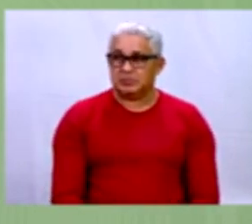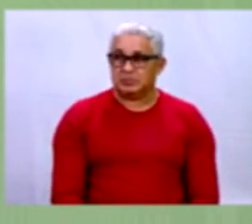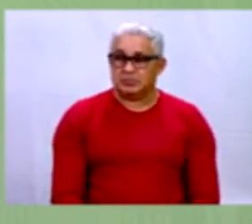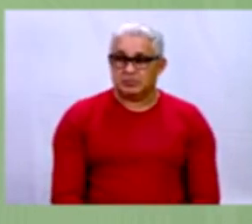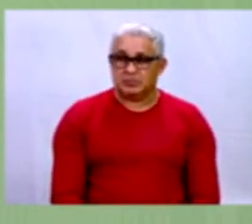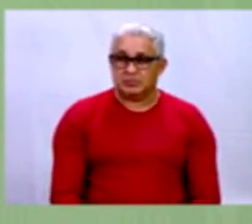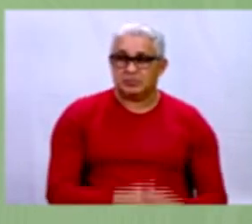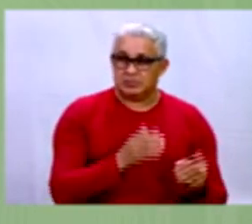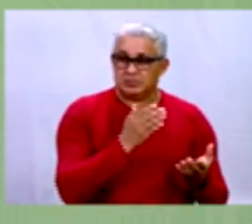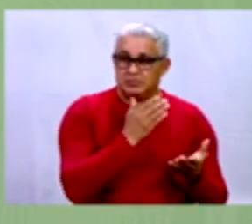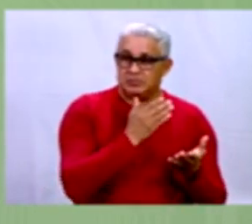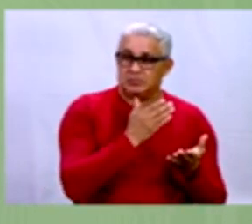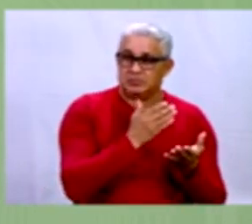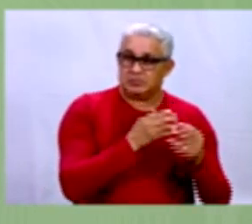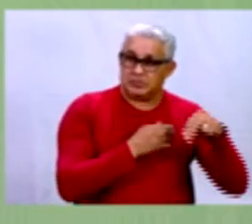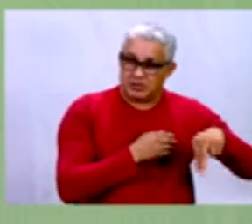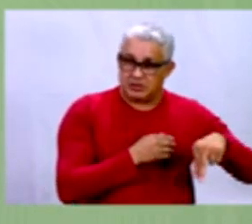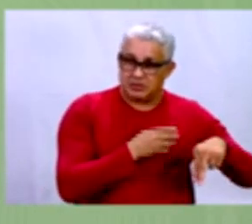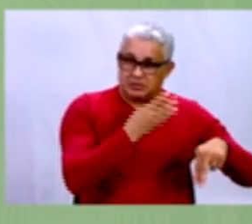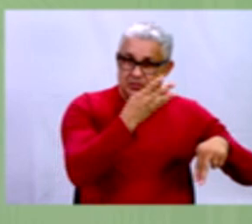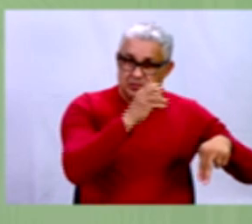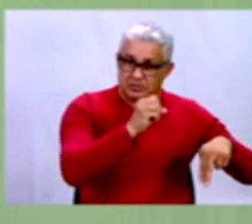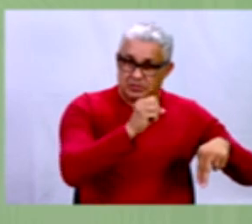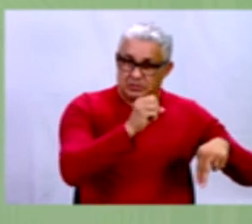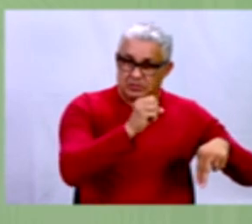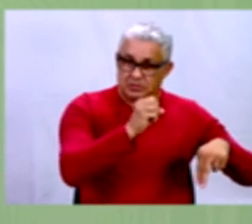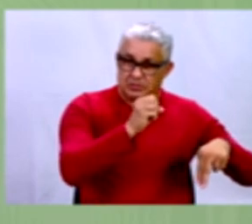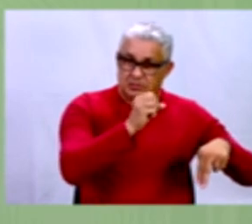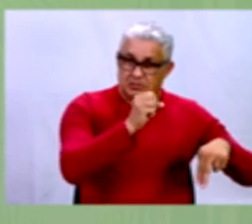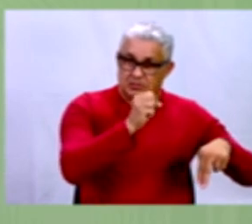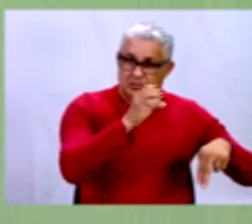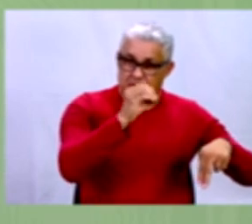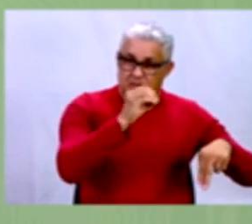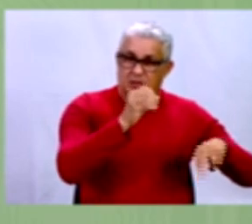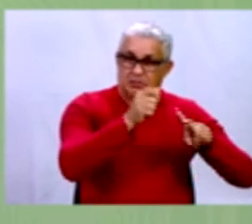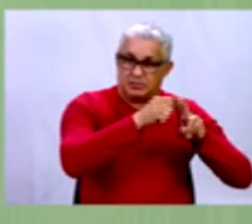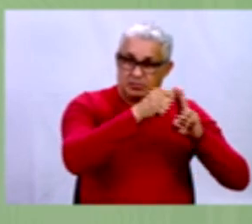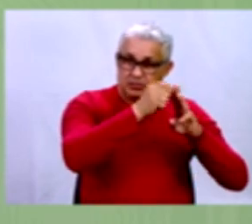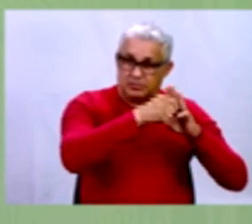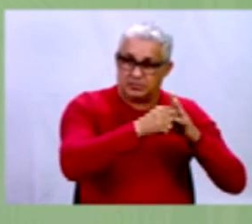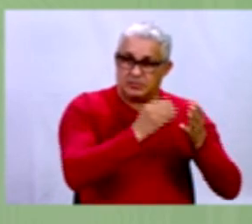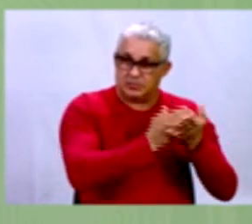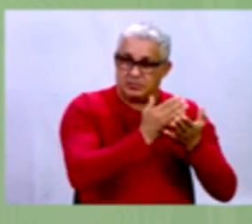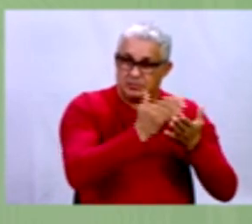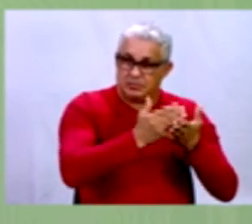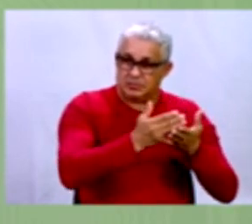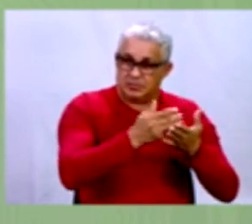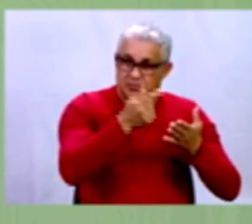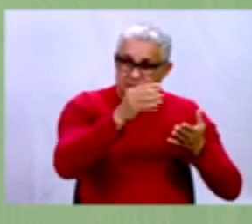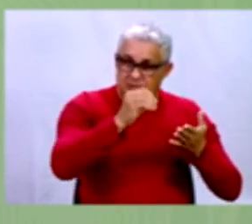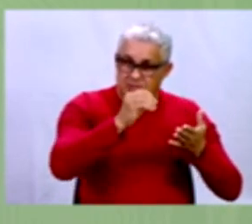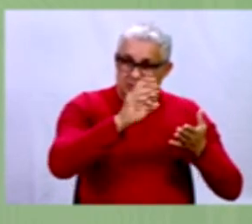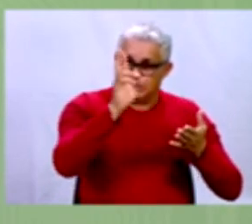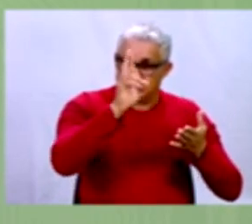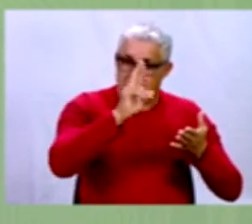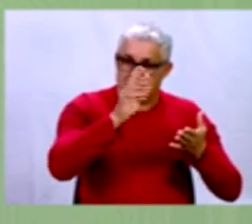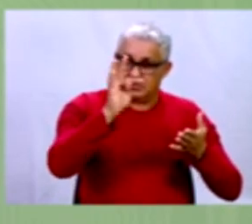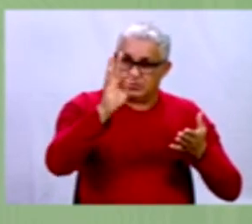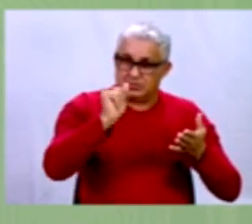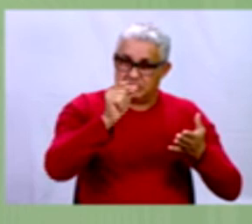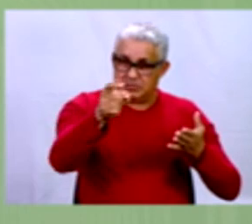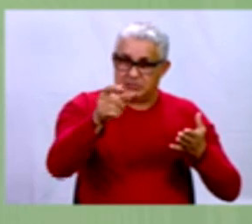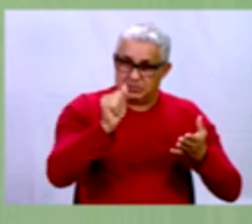de períodos, que é o nosso N, 480 meses. O valor das parcelas, R$ 70. E a taxa